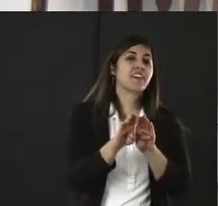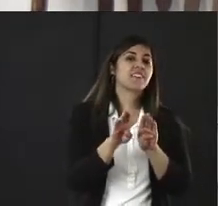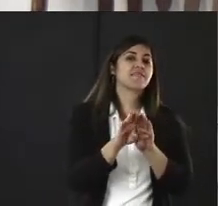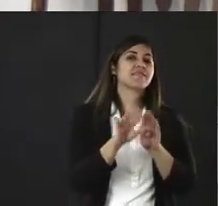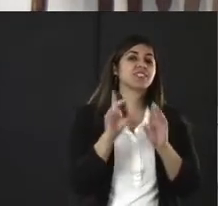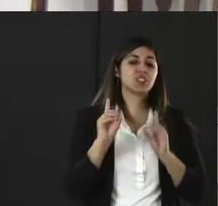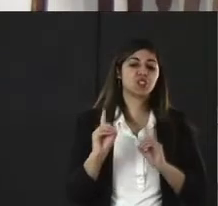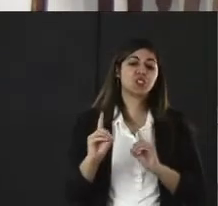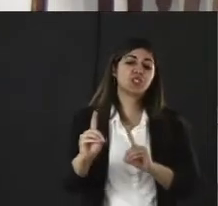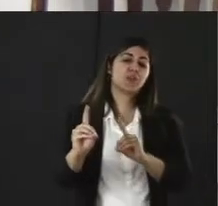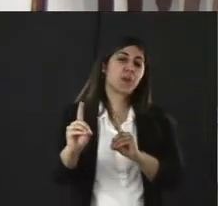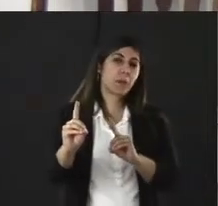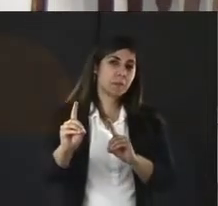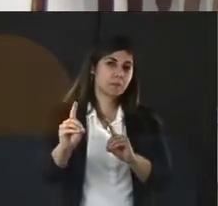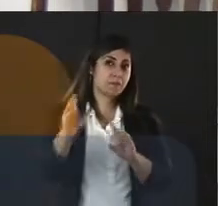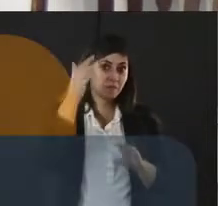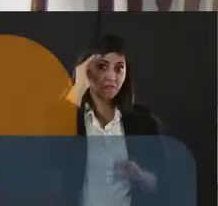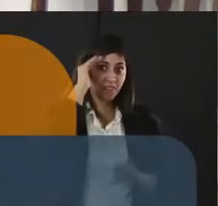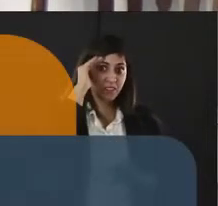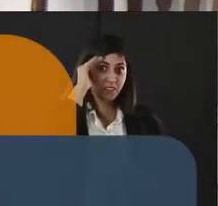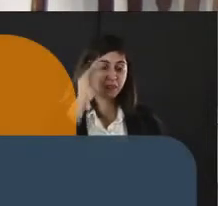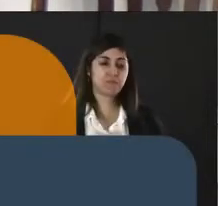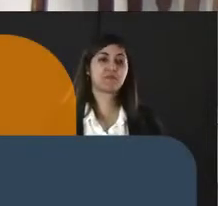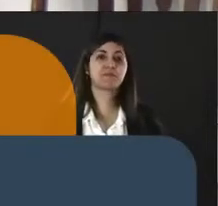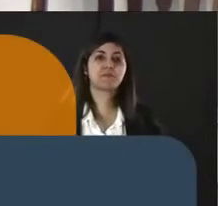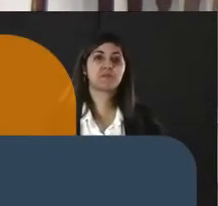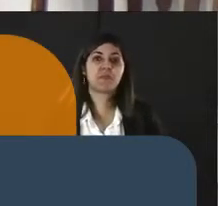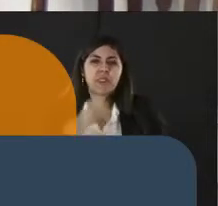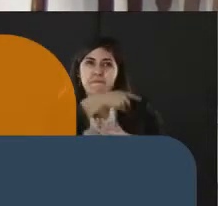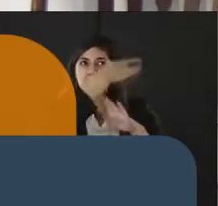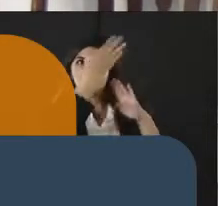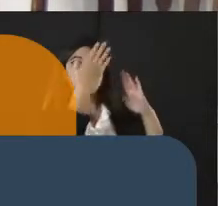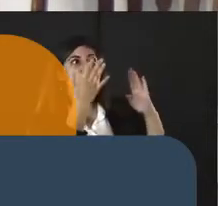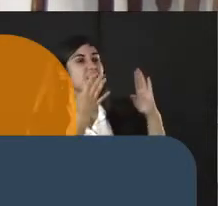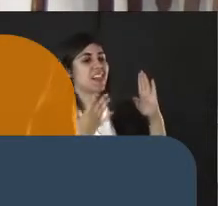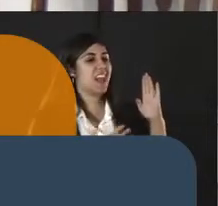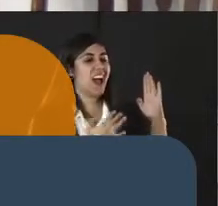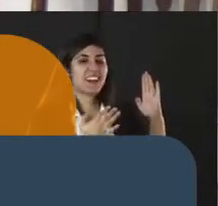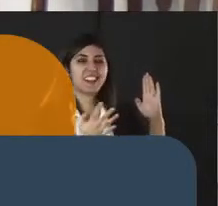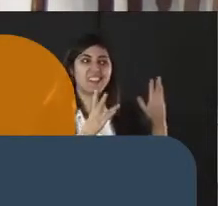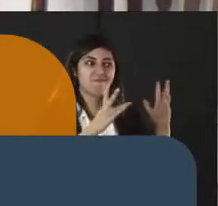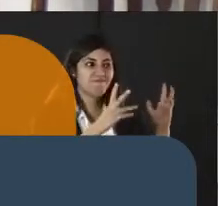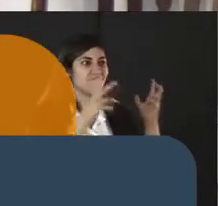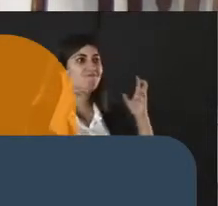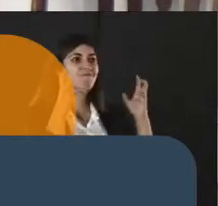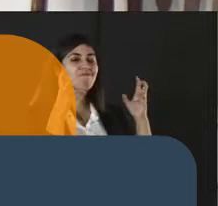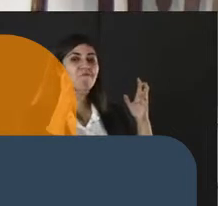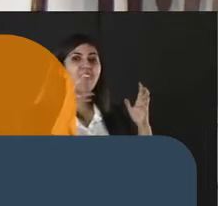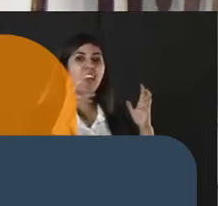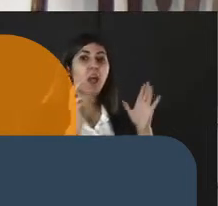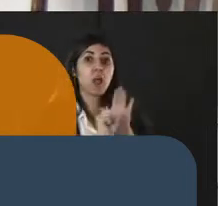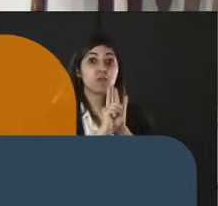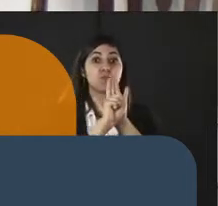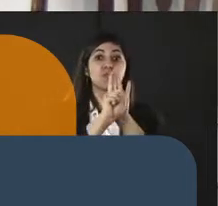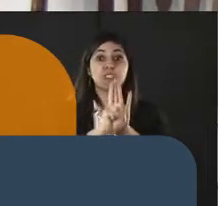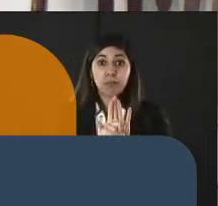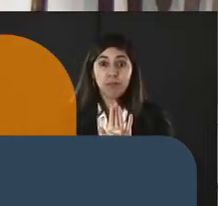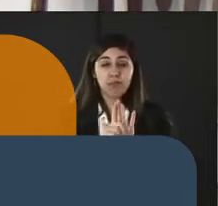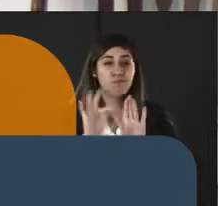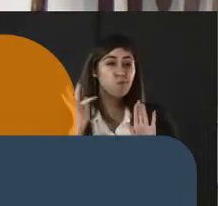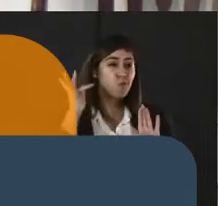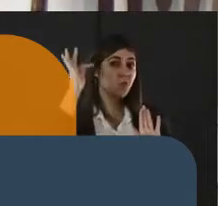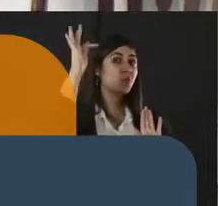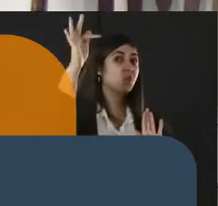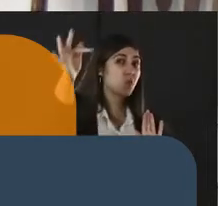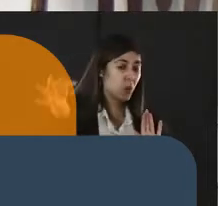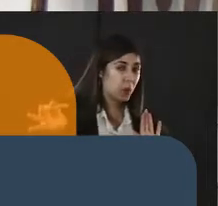viram então este ato sobre-humano apontava para um um símbolo né